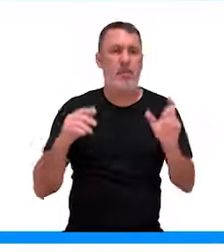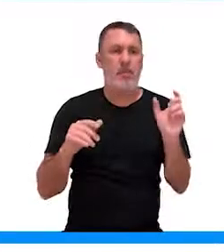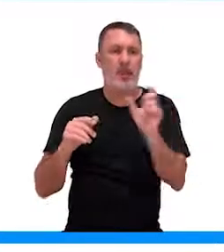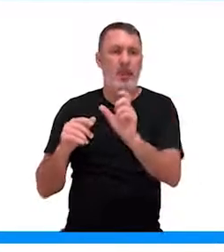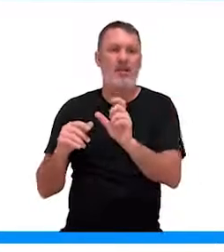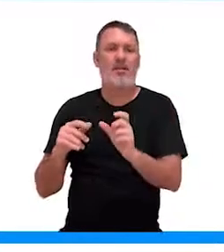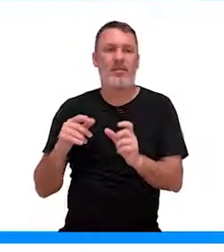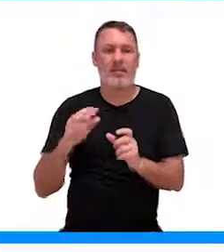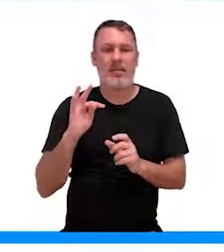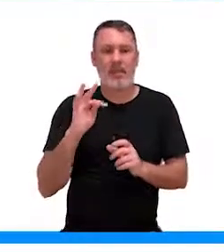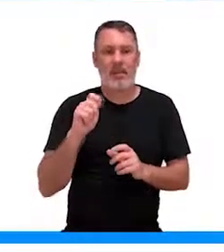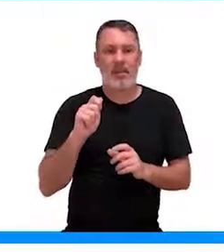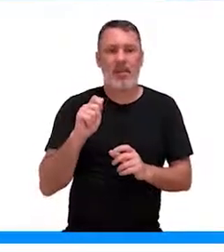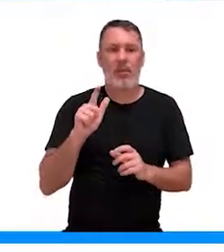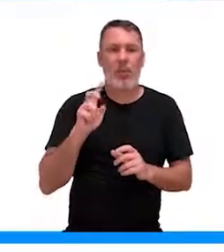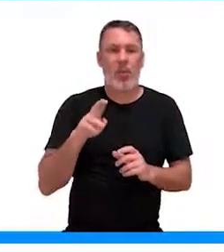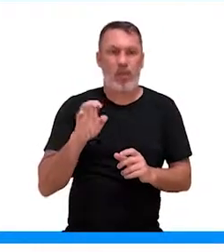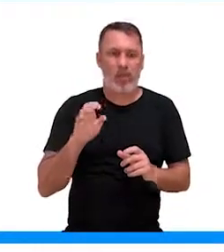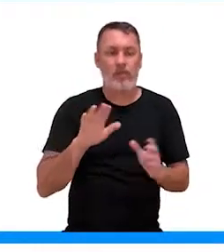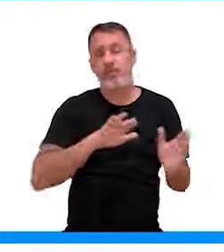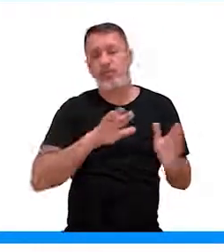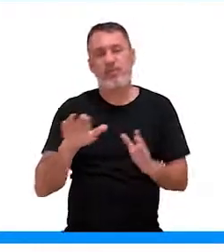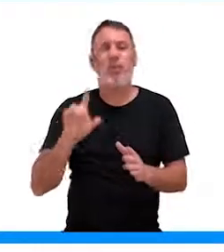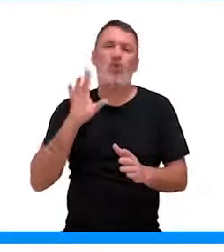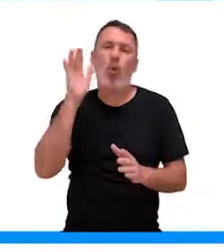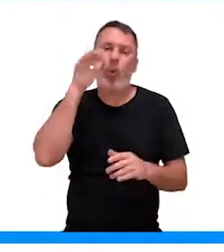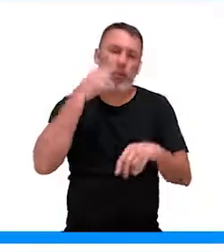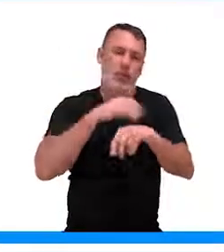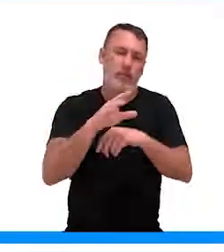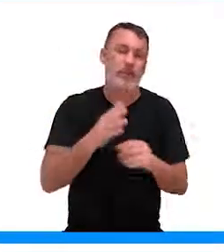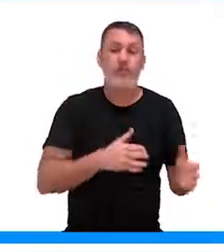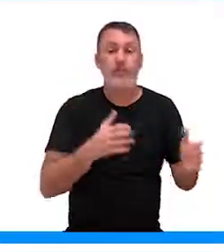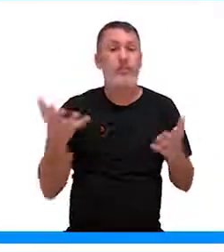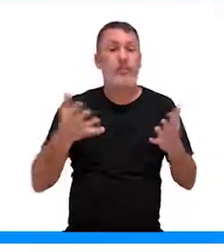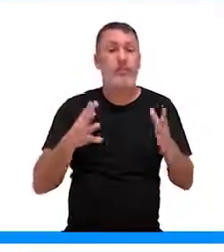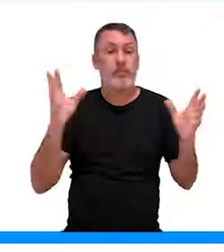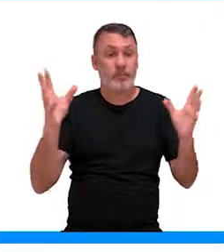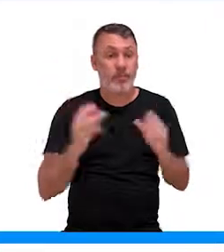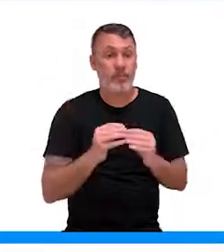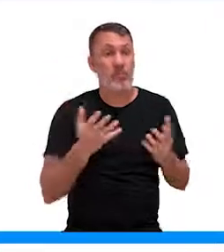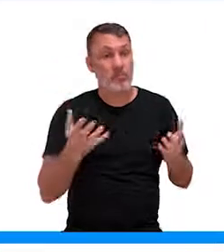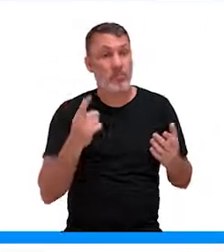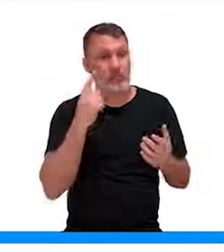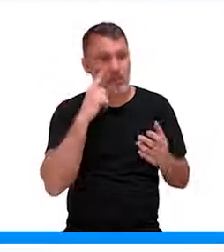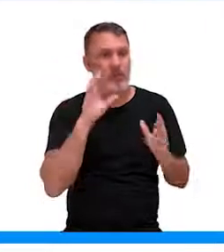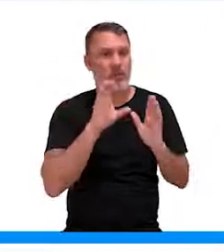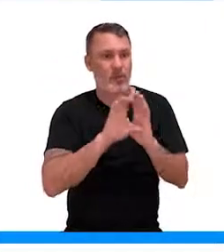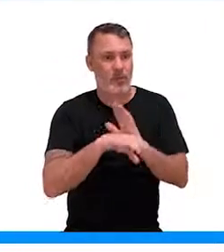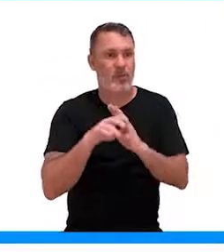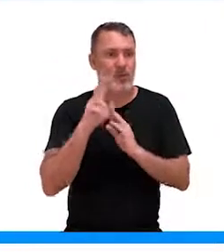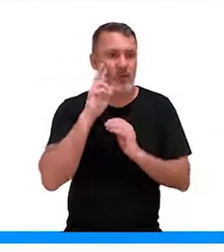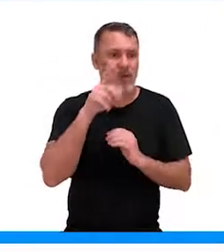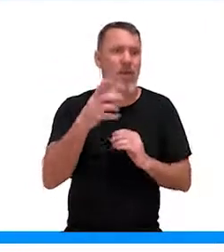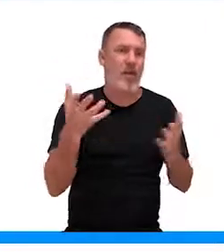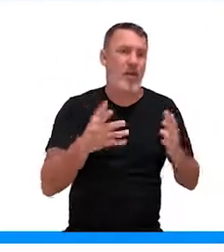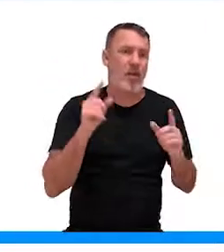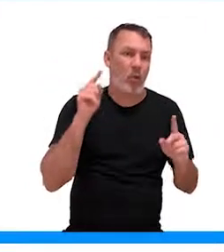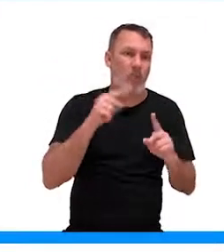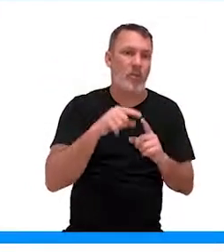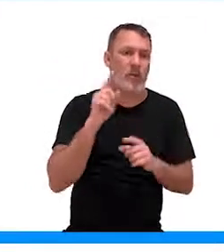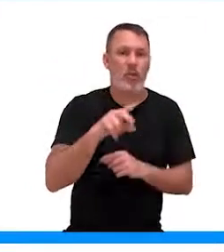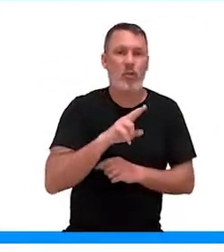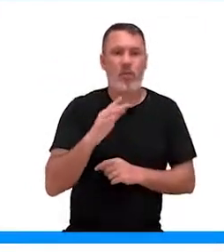é talweg. Né? Só para curiosidade de vocês. Chegamos já aqui no fim, tá vendo? São muitos conceitos em relação